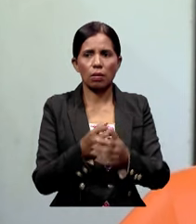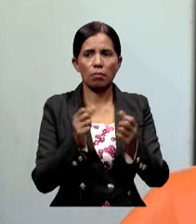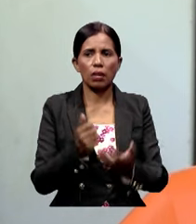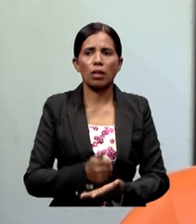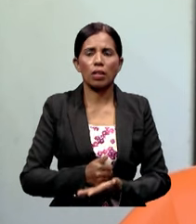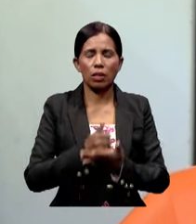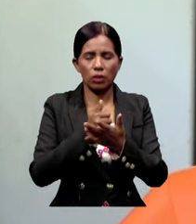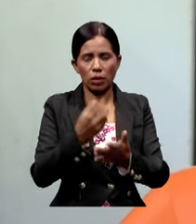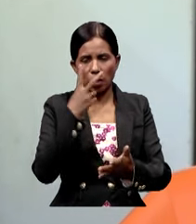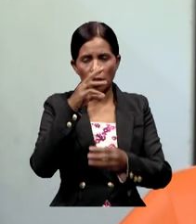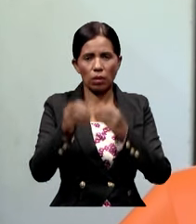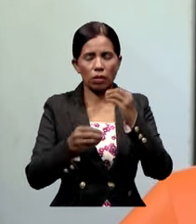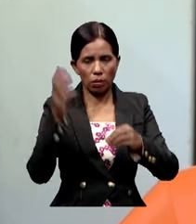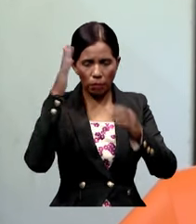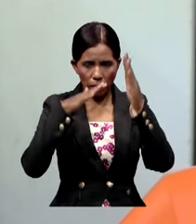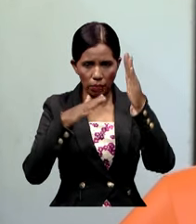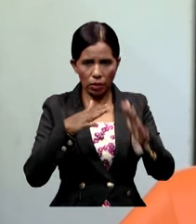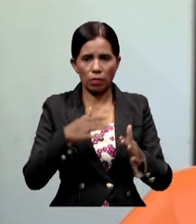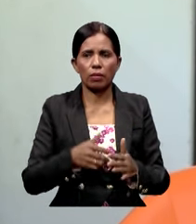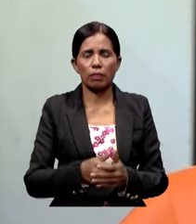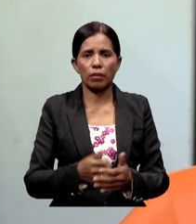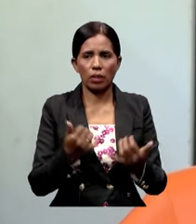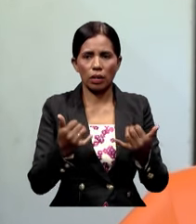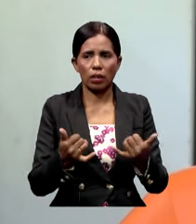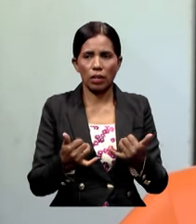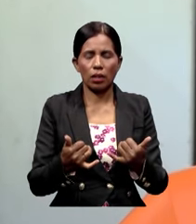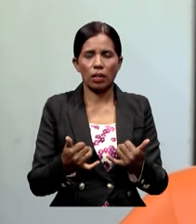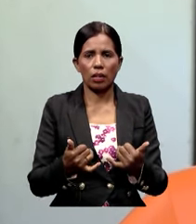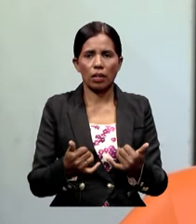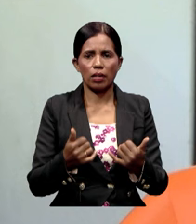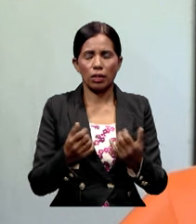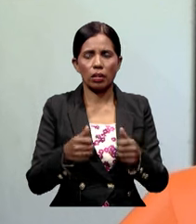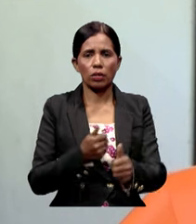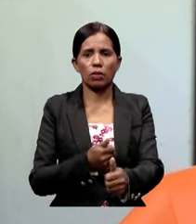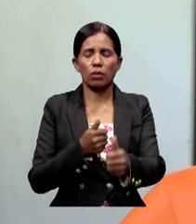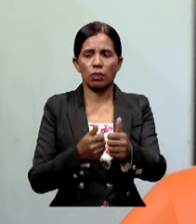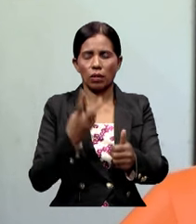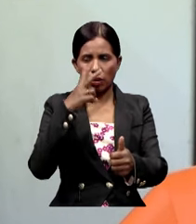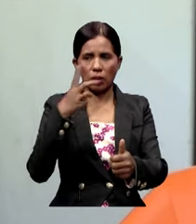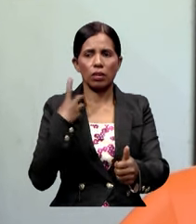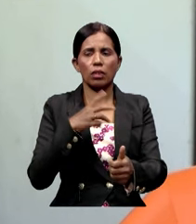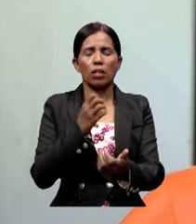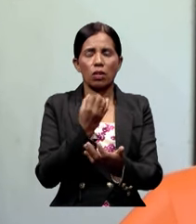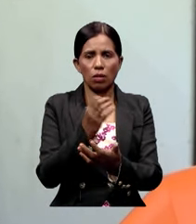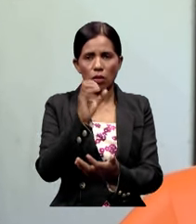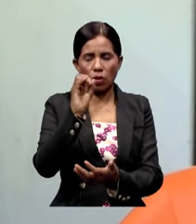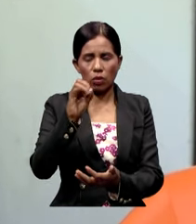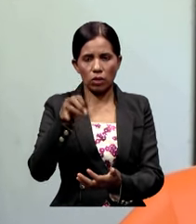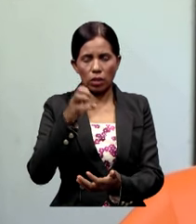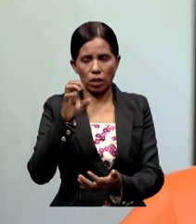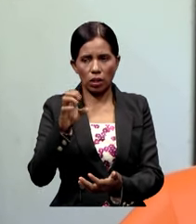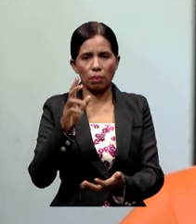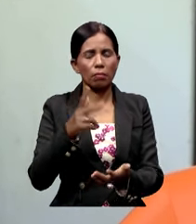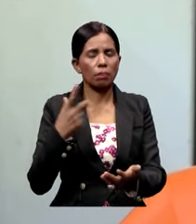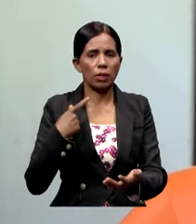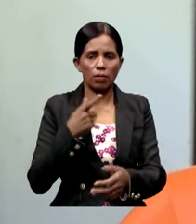a resolver o problema né? Parcialmente. Tu reflecta ba e tem orçamento geral do Estado, também o parlamento aprova,